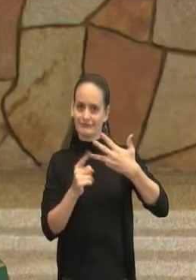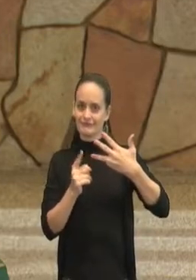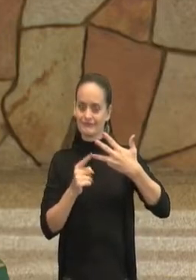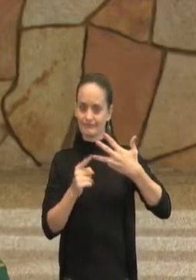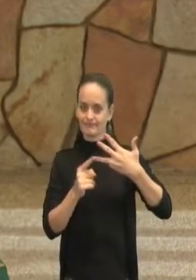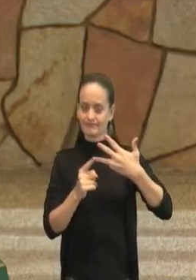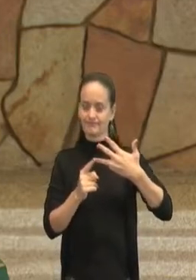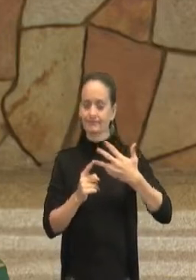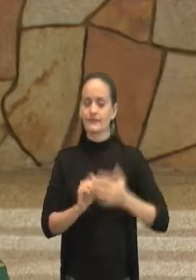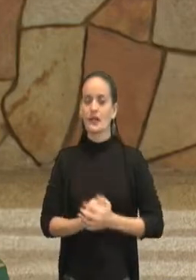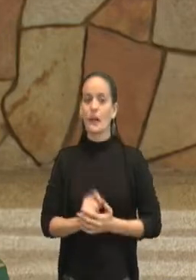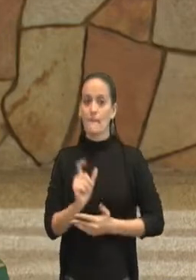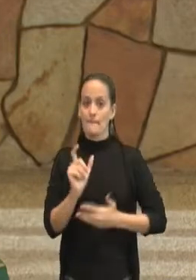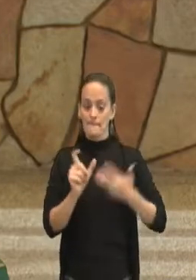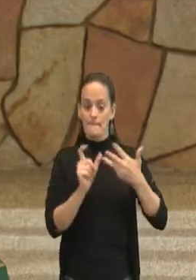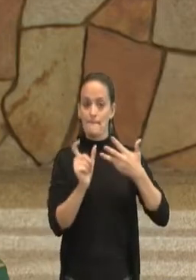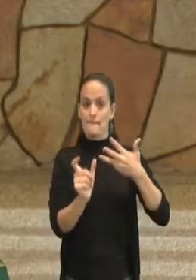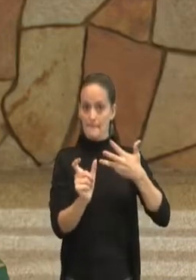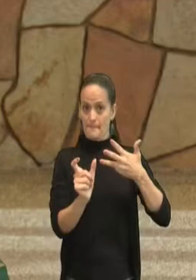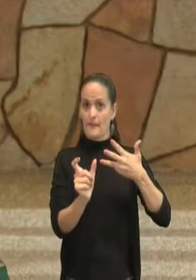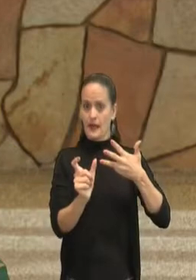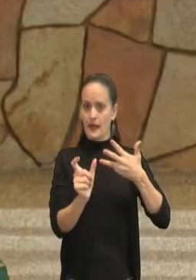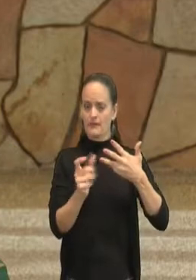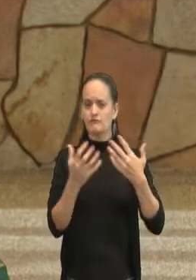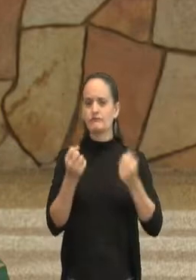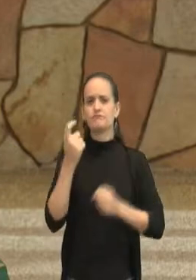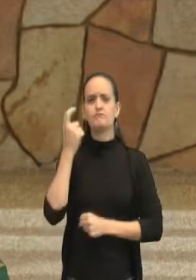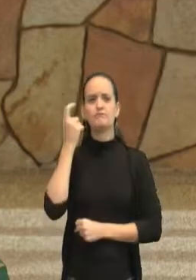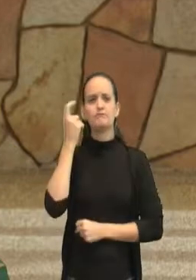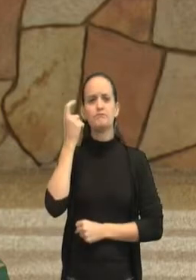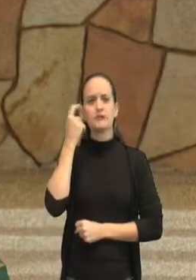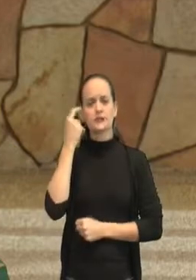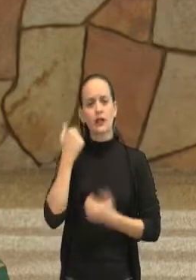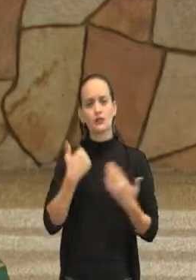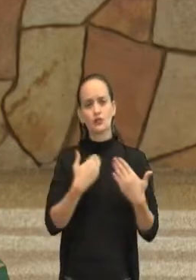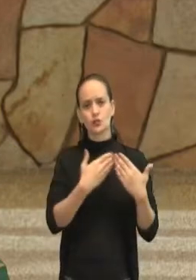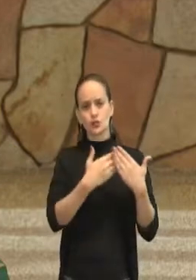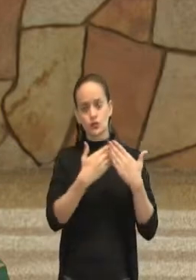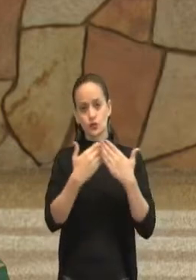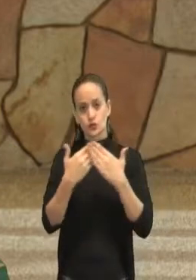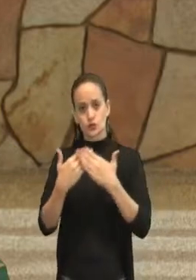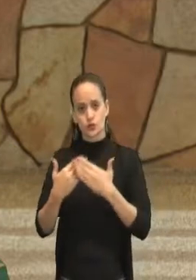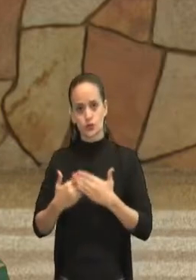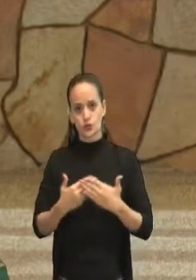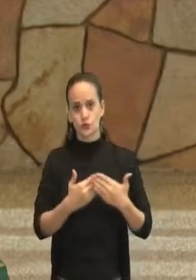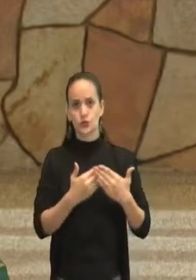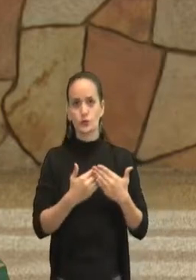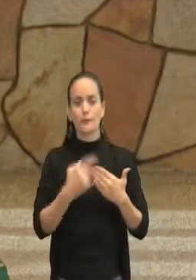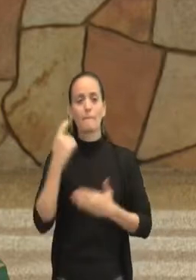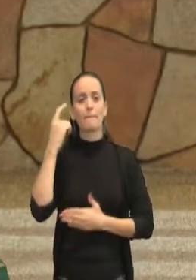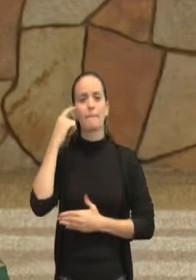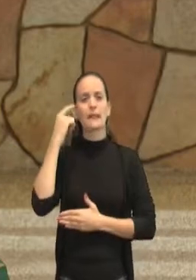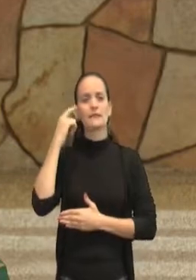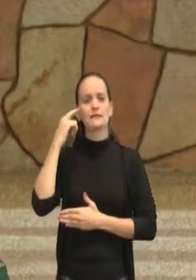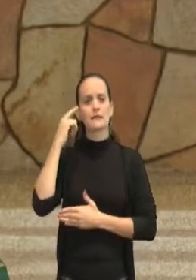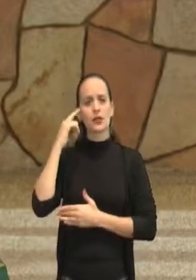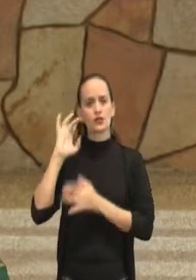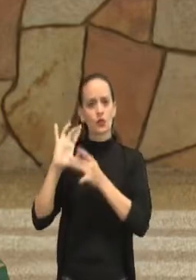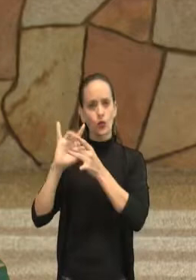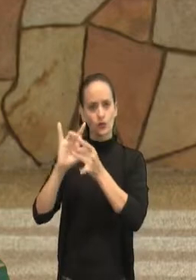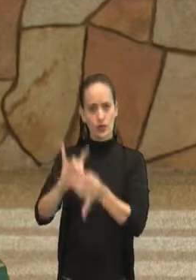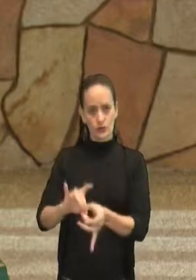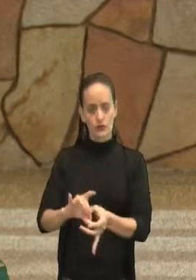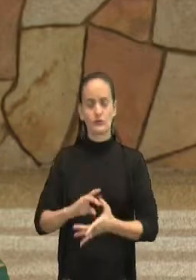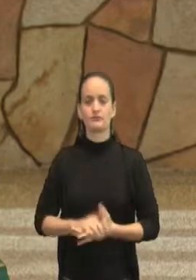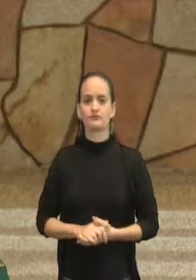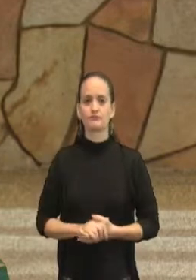quarto termo que eu quero refletir com você nesse tempo, seguindo essa linha de raciocínio. E eu peço